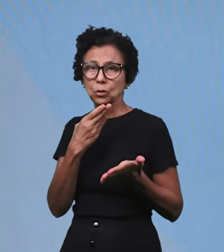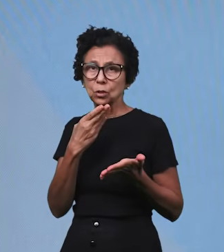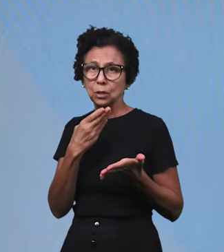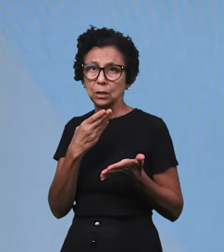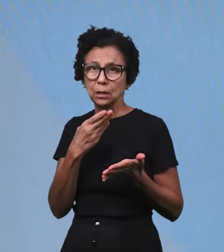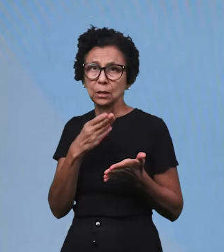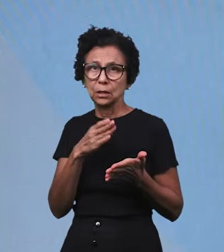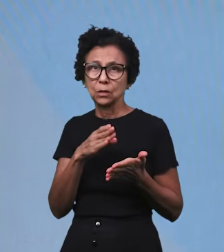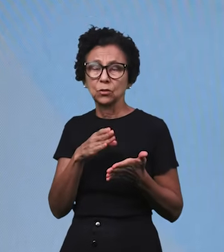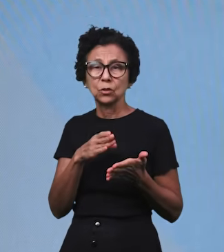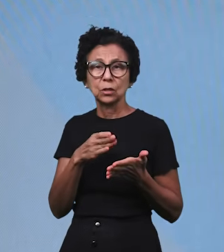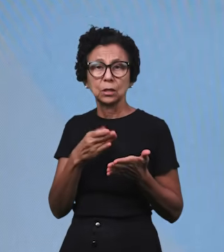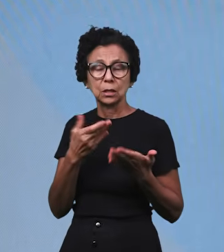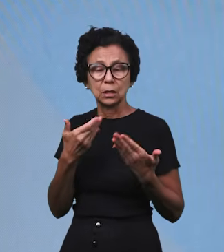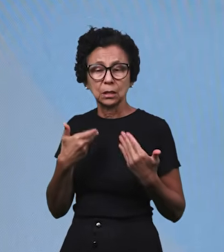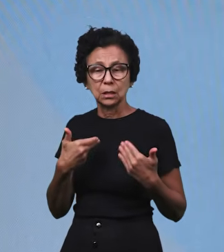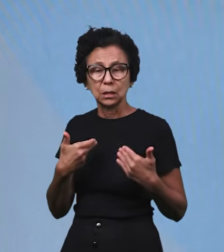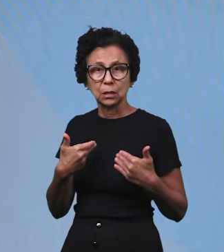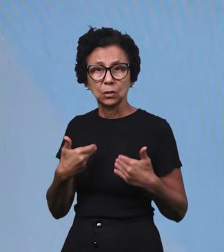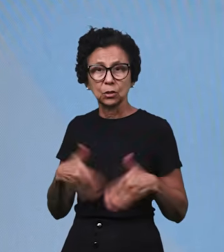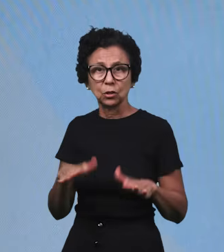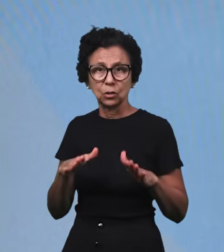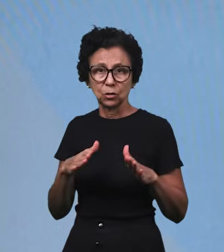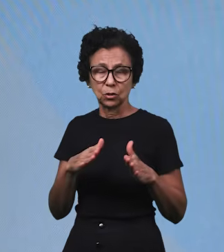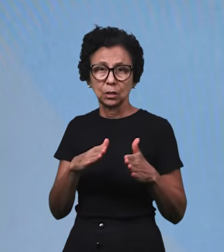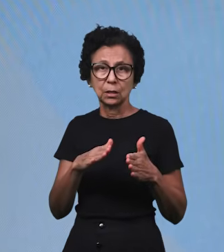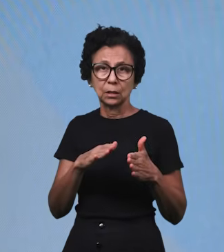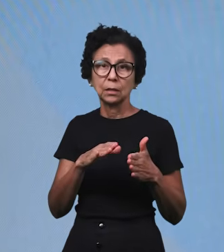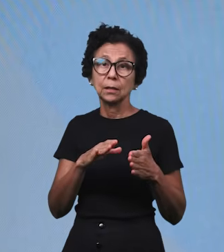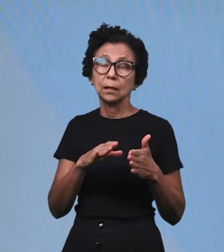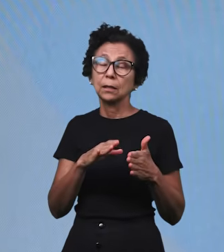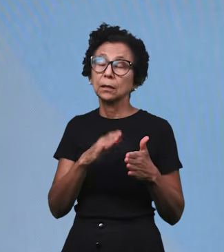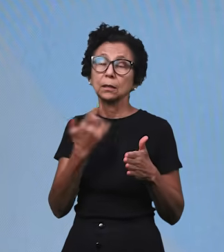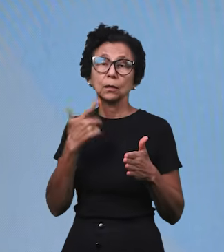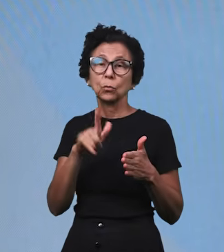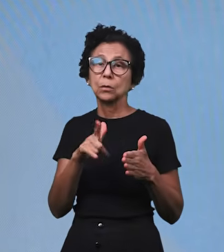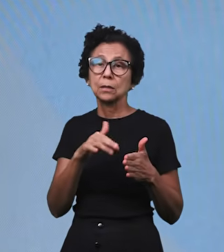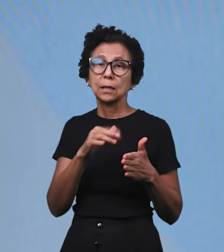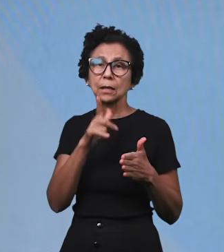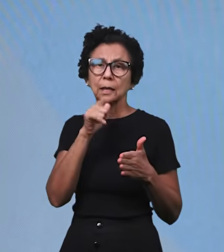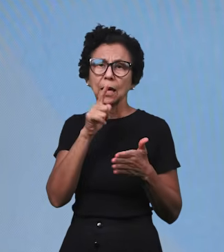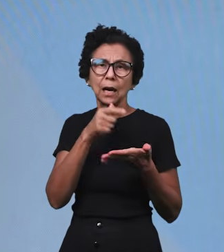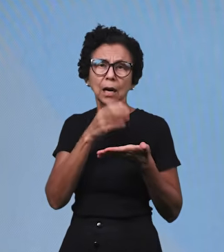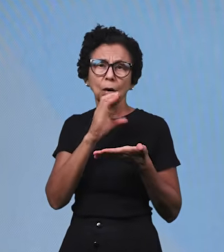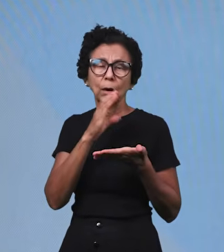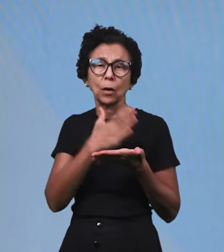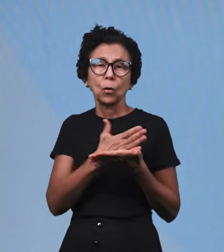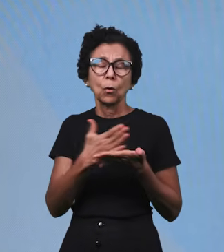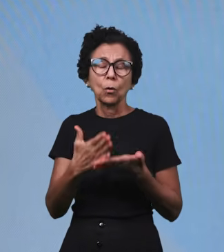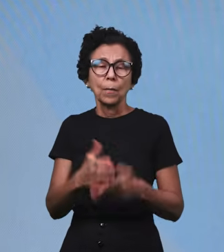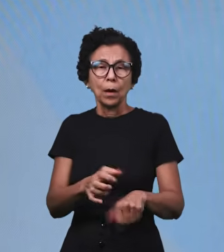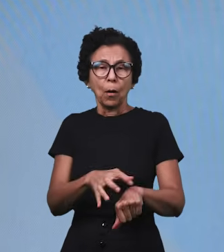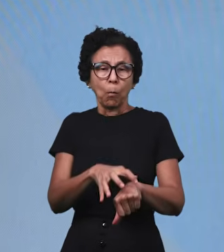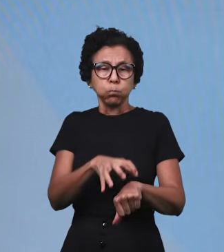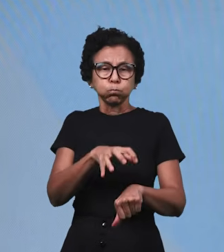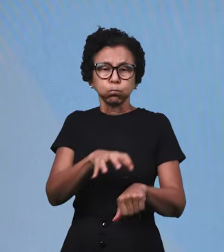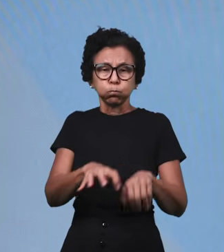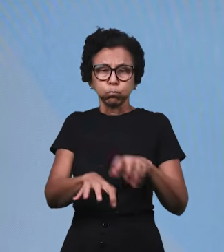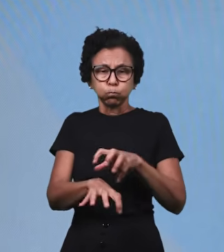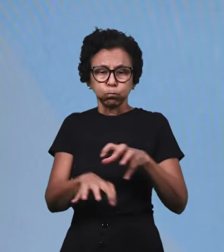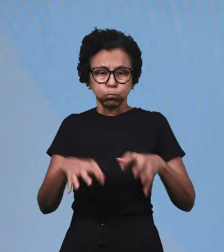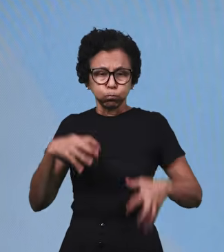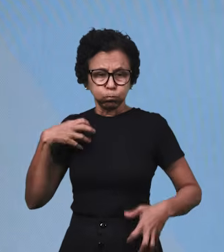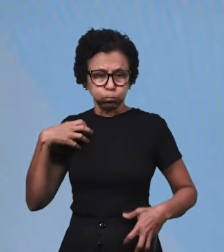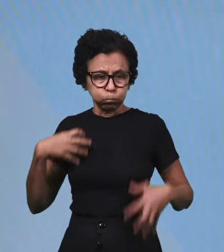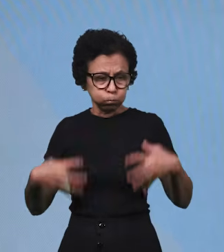sódio, absorver não, mas não consegue eliminar e consegue reter mais água, então, consequentemente, ele começa a ter inchaço. O inchaço